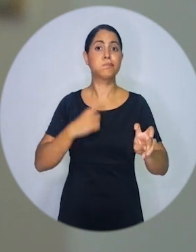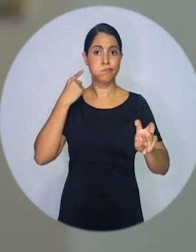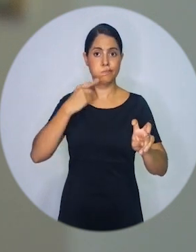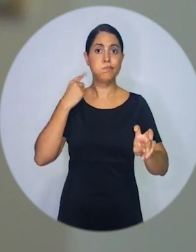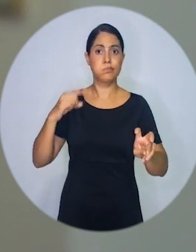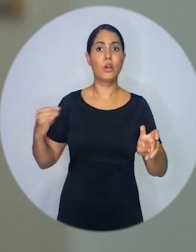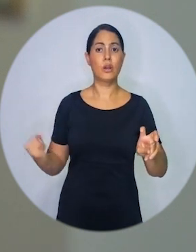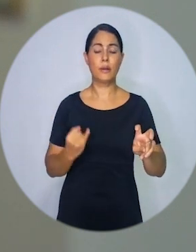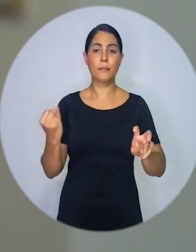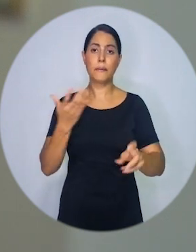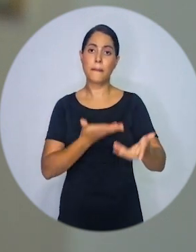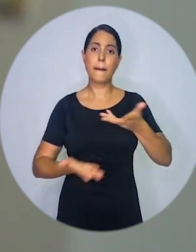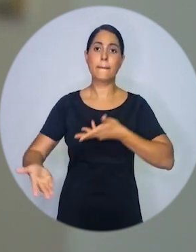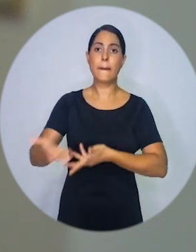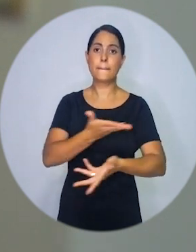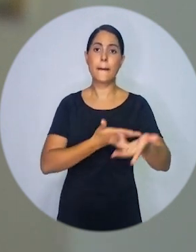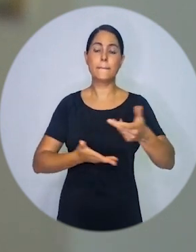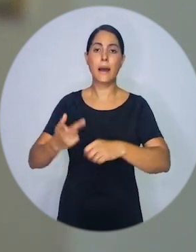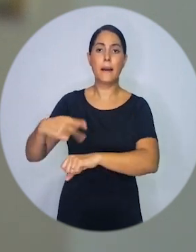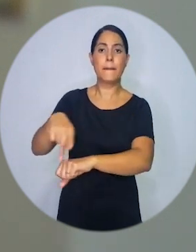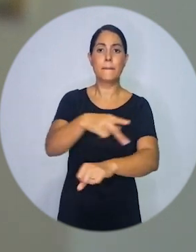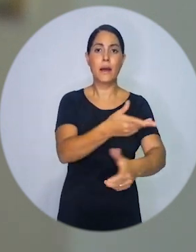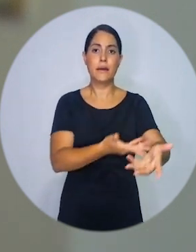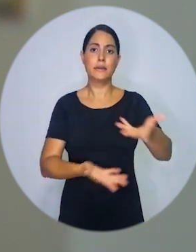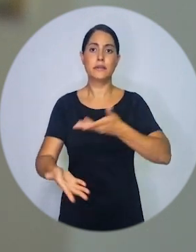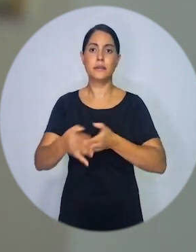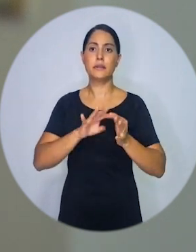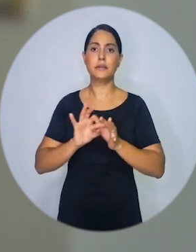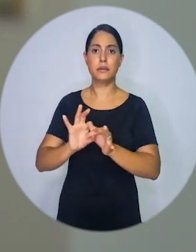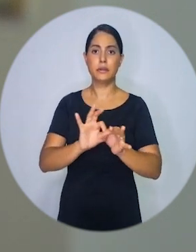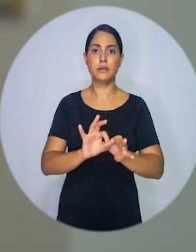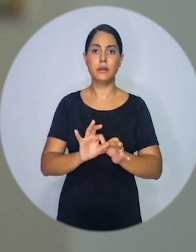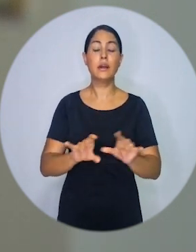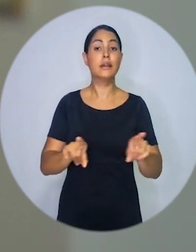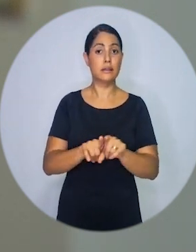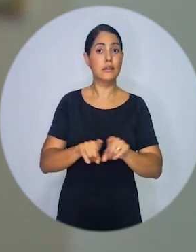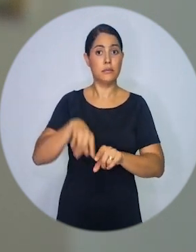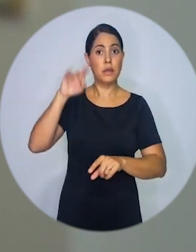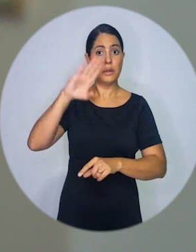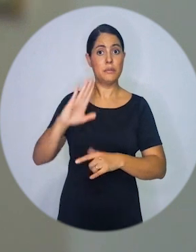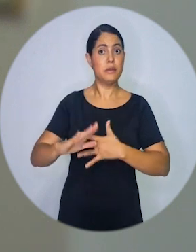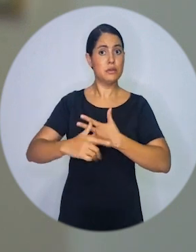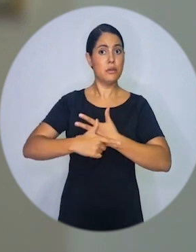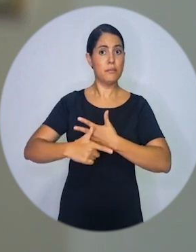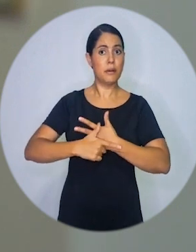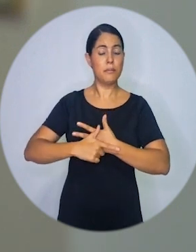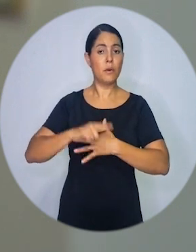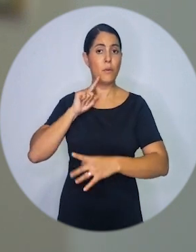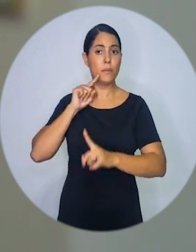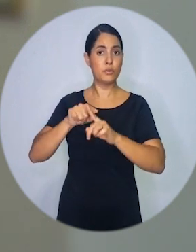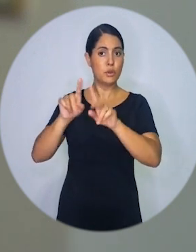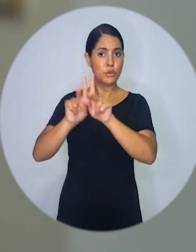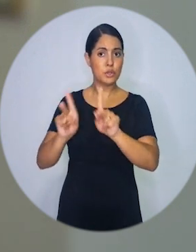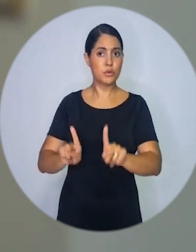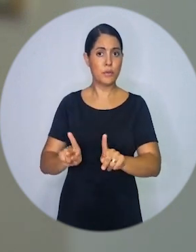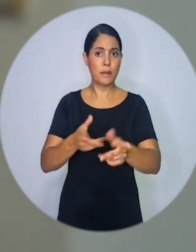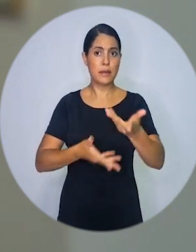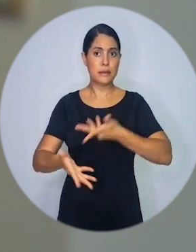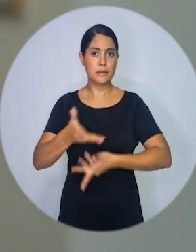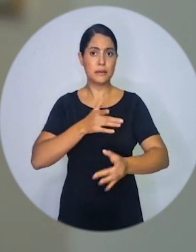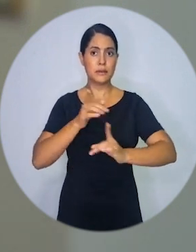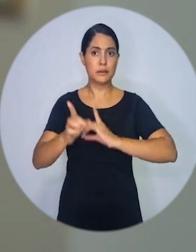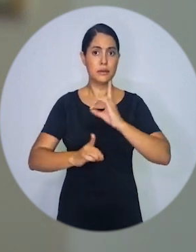como instrumento de garantia de integração entre os países e ressaltou o papel do Brasil como defensor da paz e